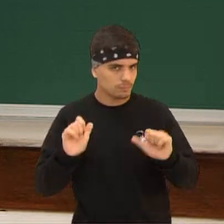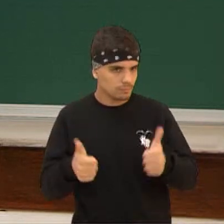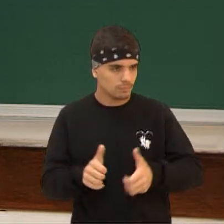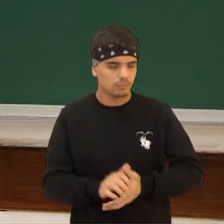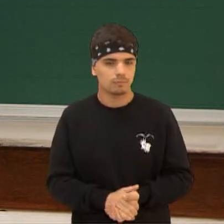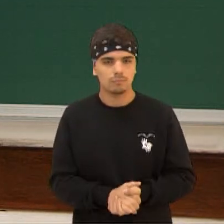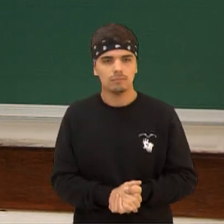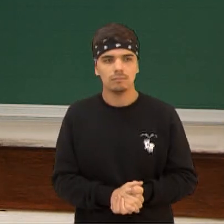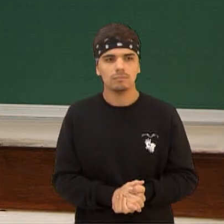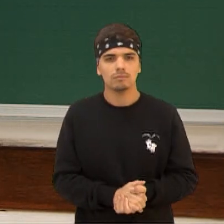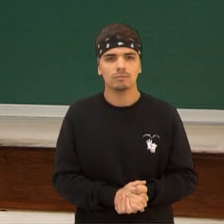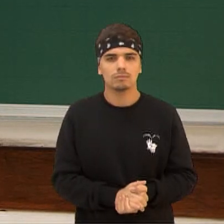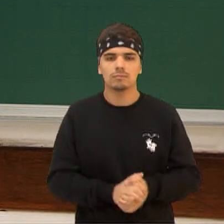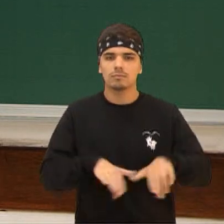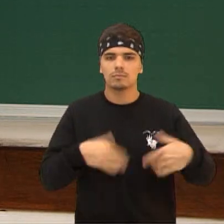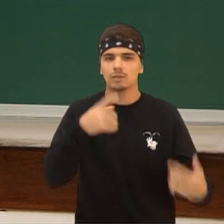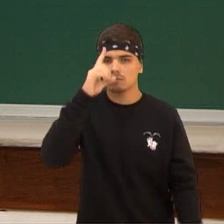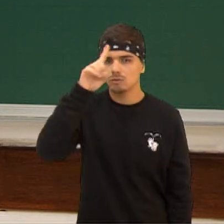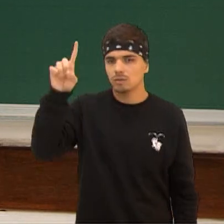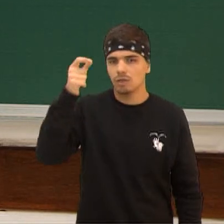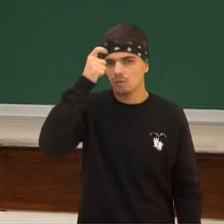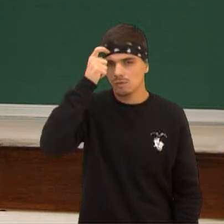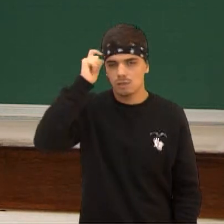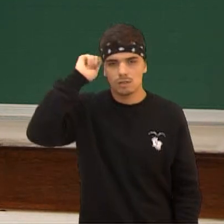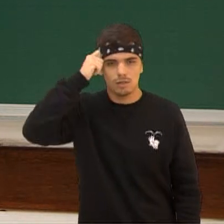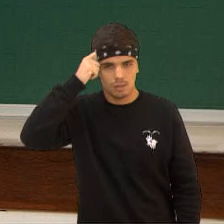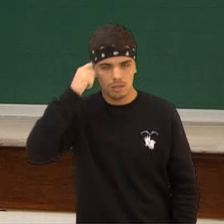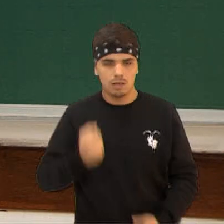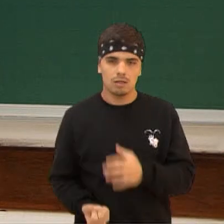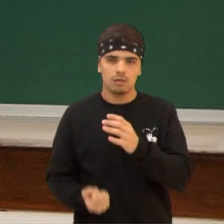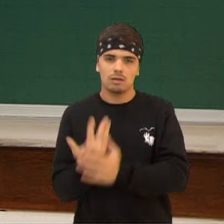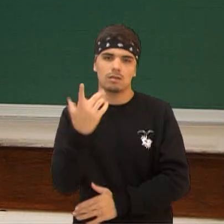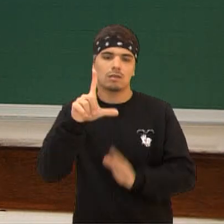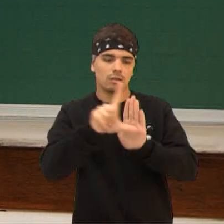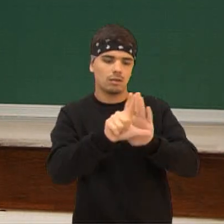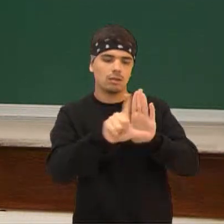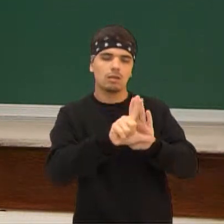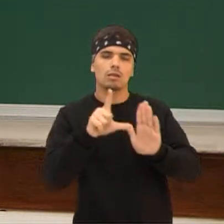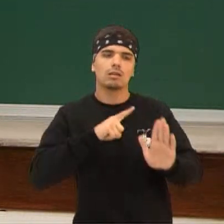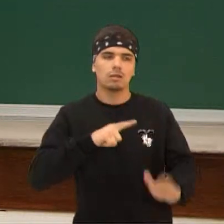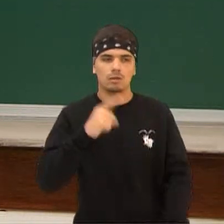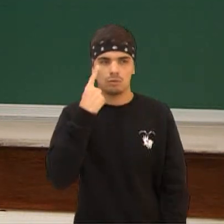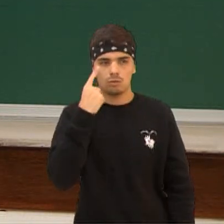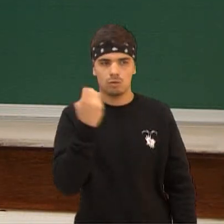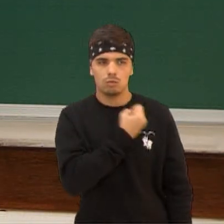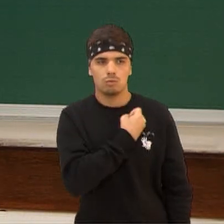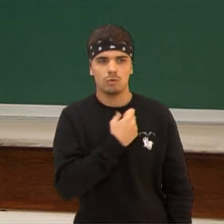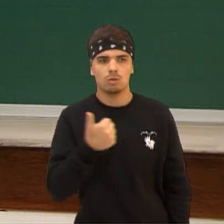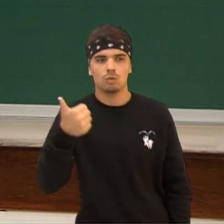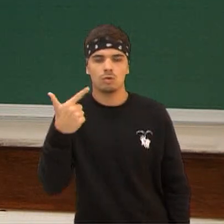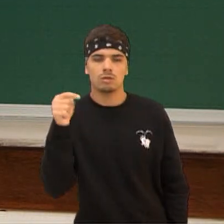certo? Então, o Dia da Consciência Negra, foi criada uma lei para isso, a lei número